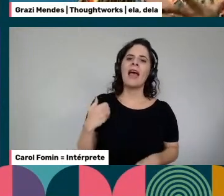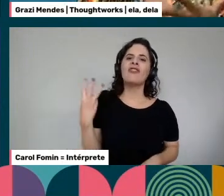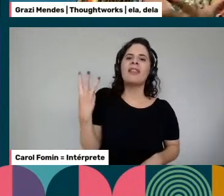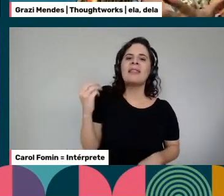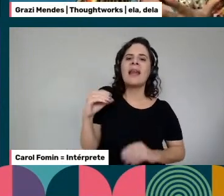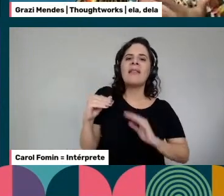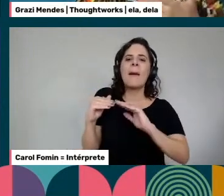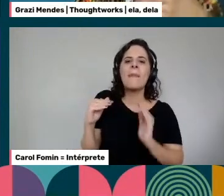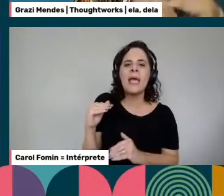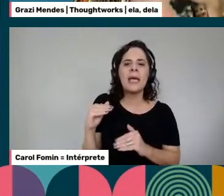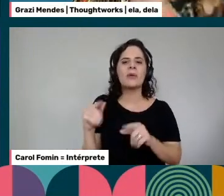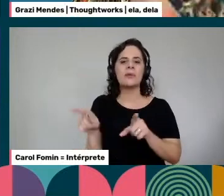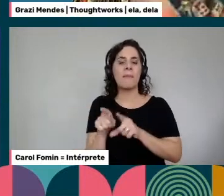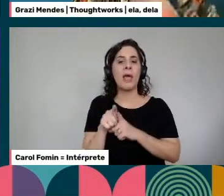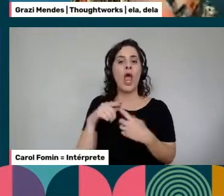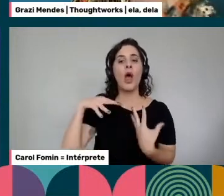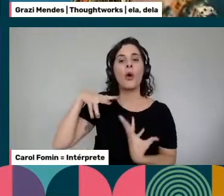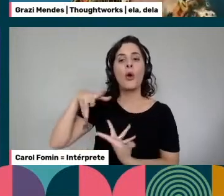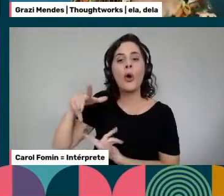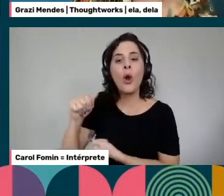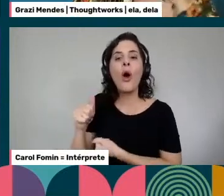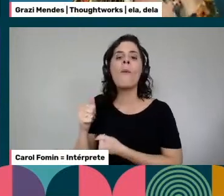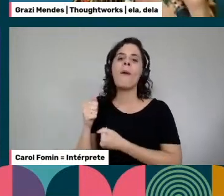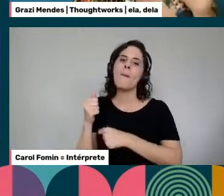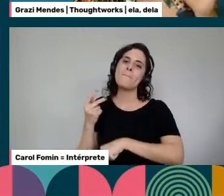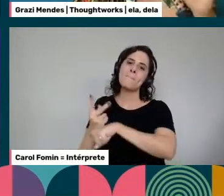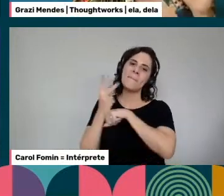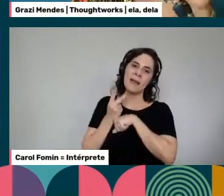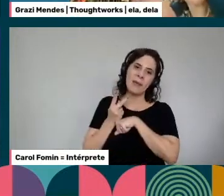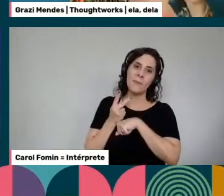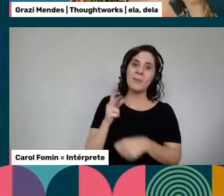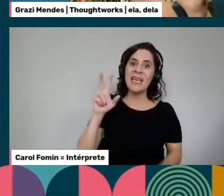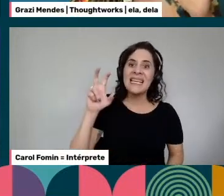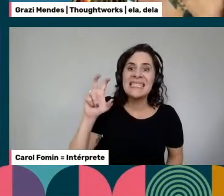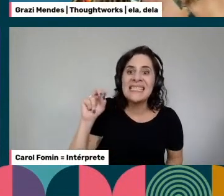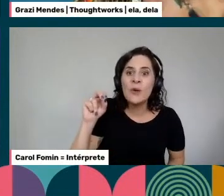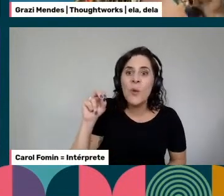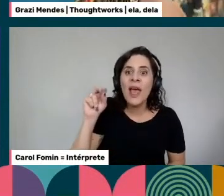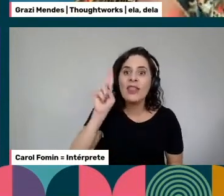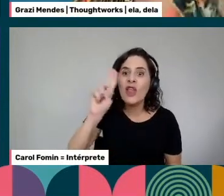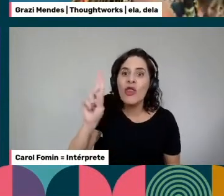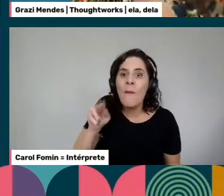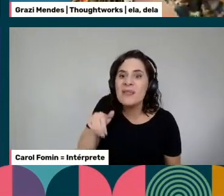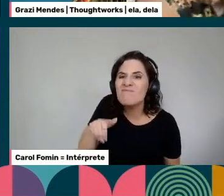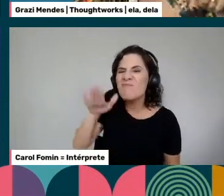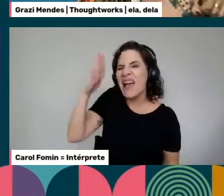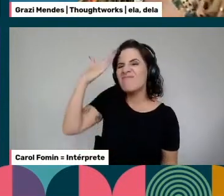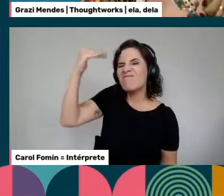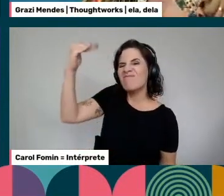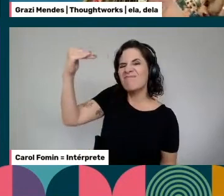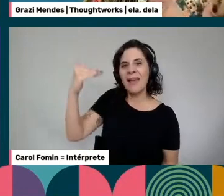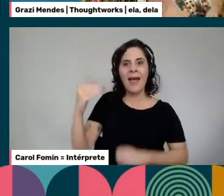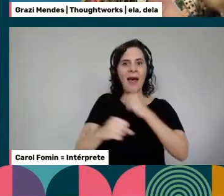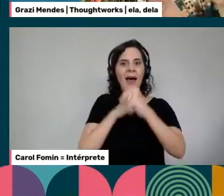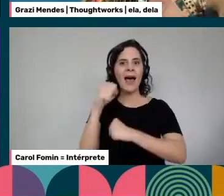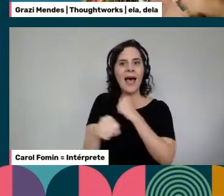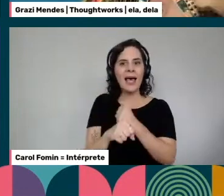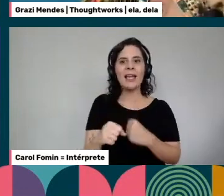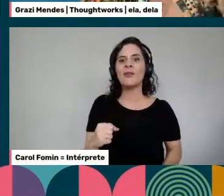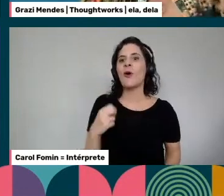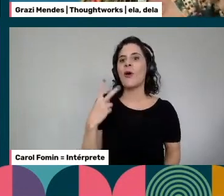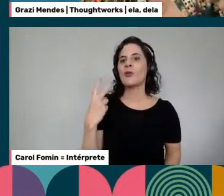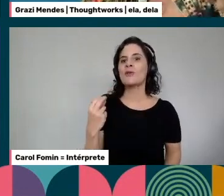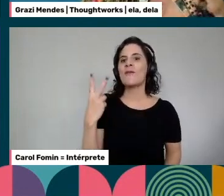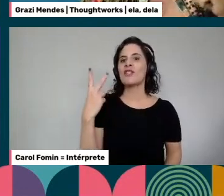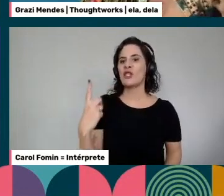pelo Tecmundo como um dos 50 nomes mais brilhantes de 2021. Anota esse nome aí, procurem nas redes,